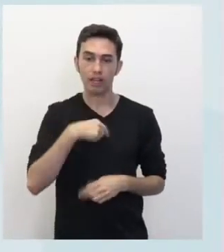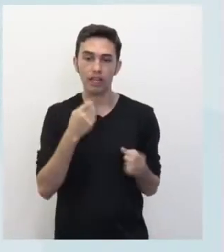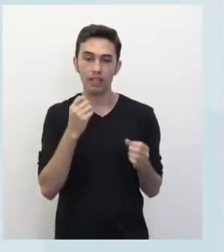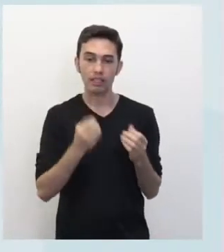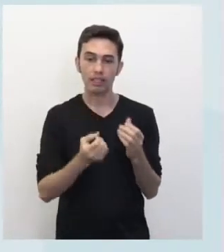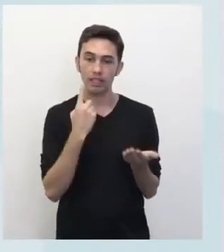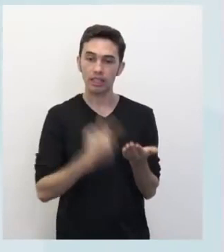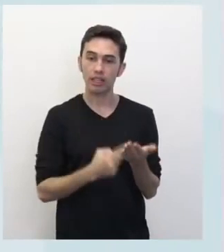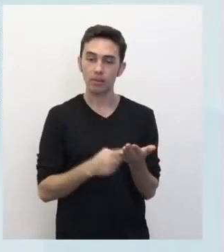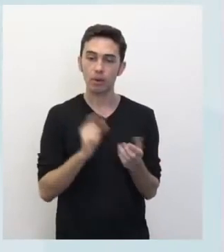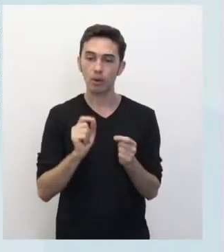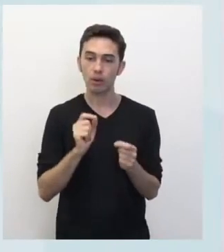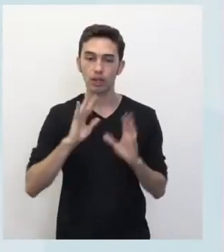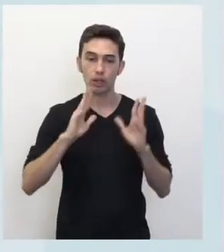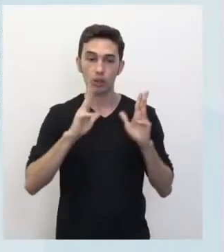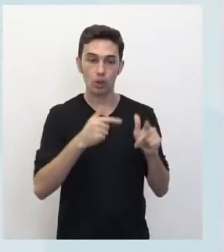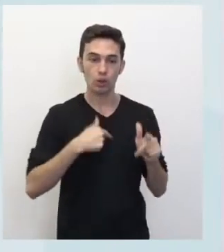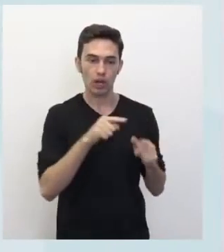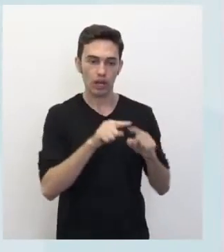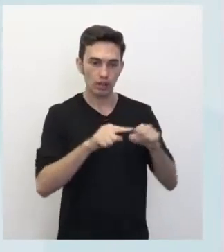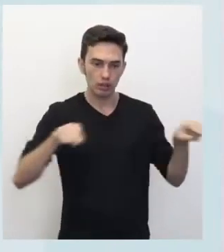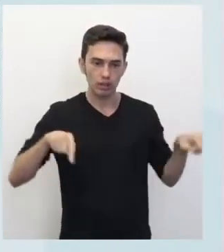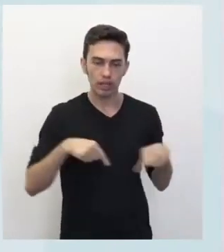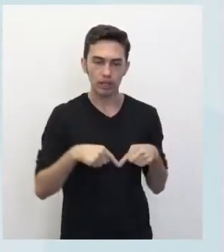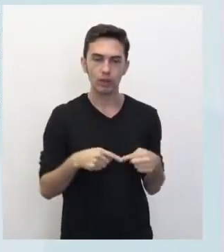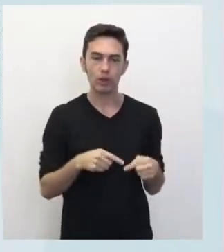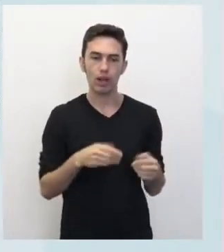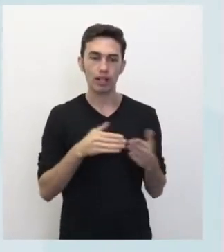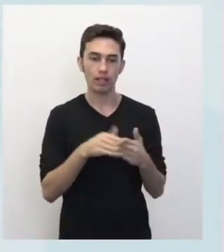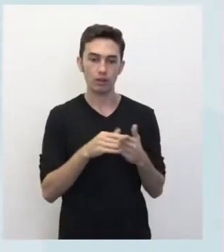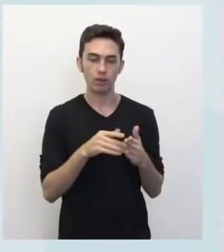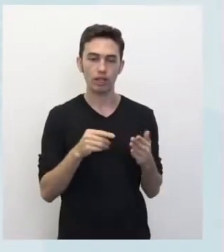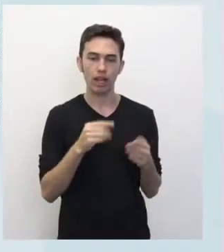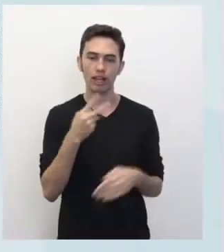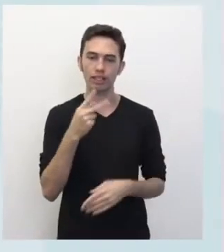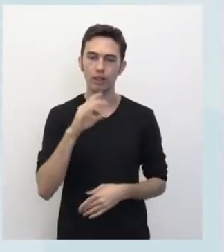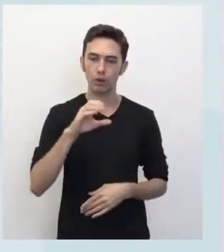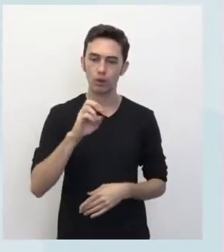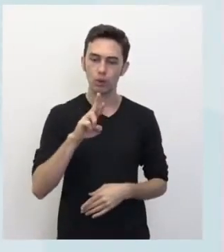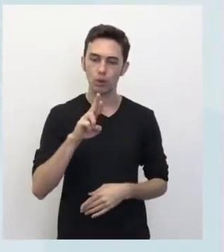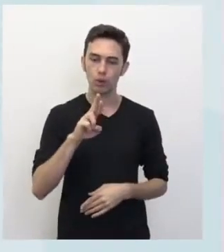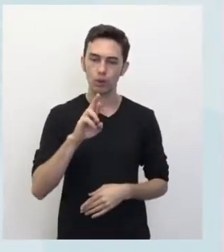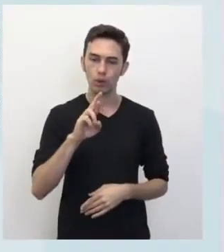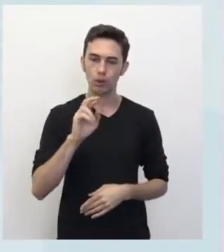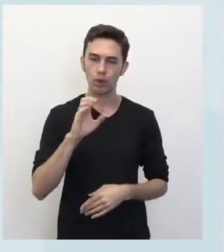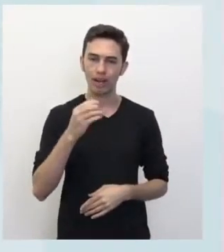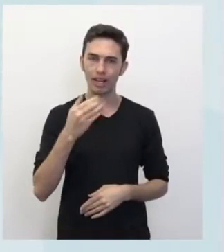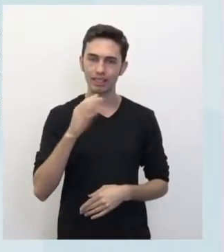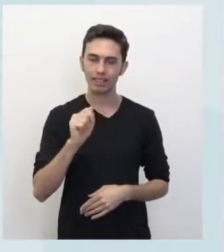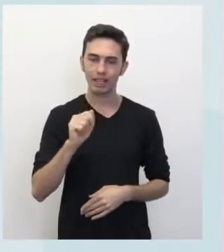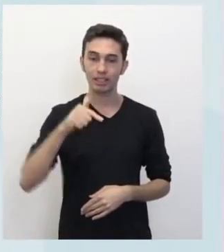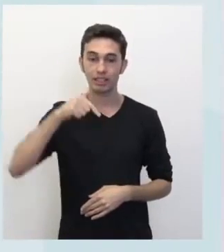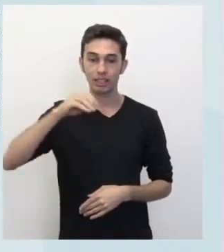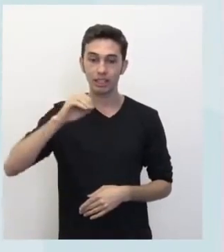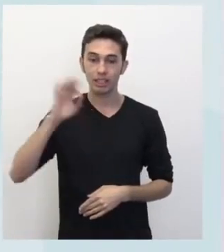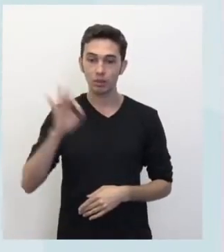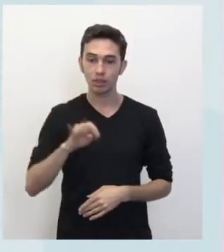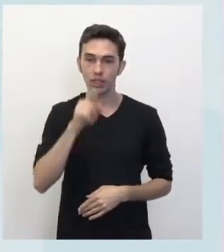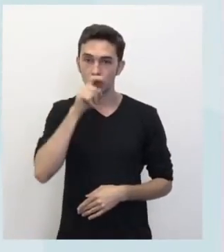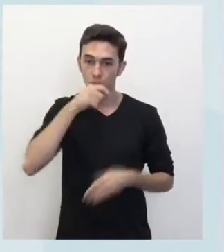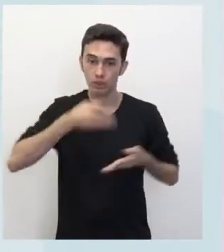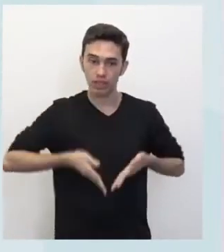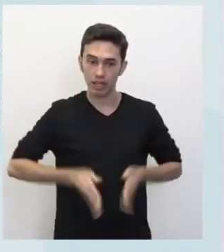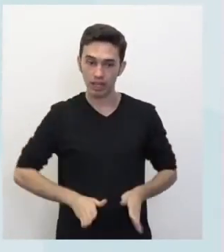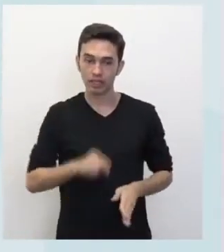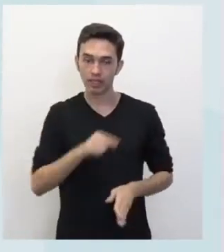nascerem anualmente. Disponível em gov.br, PT Notícias Meio Ambiente e